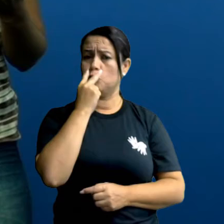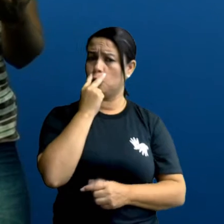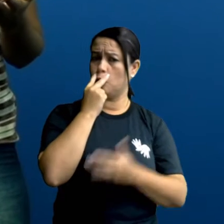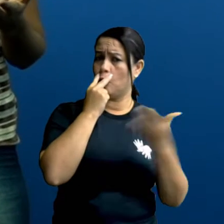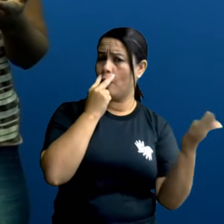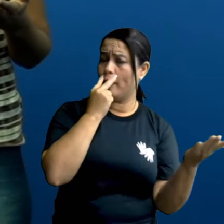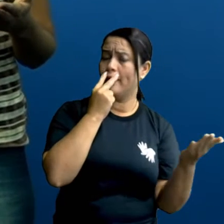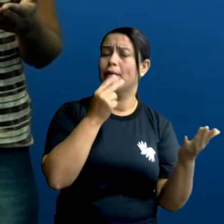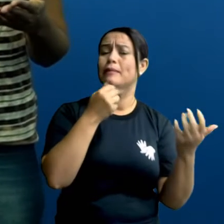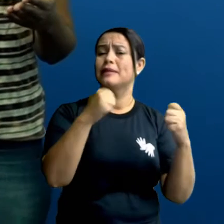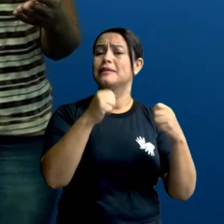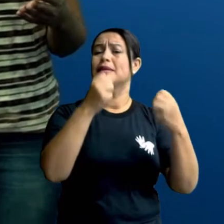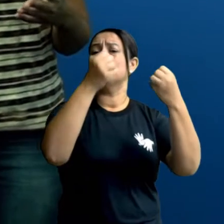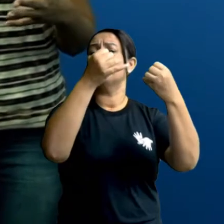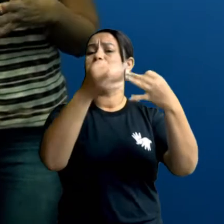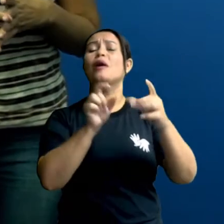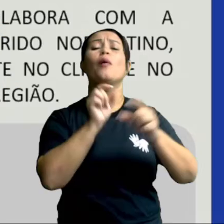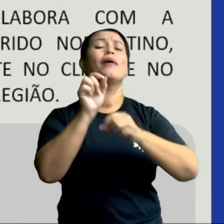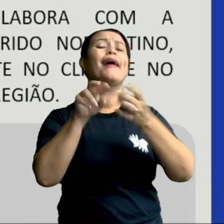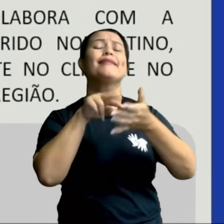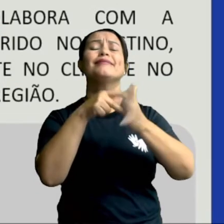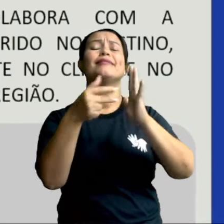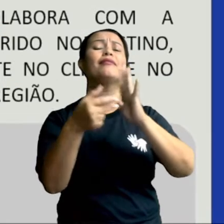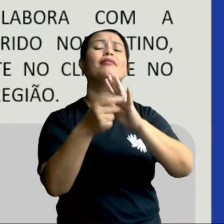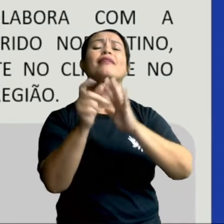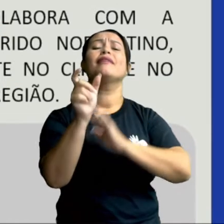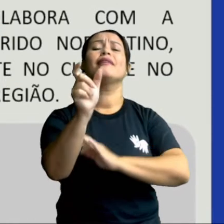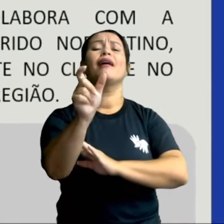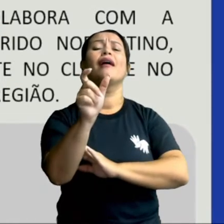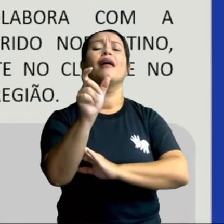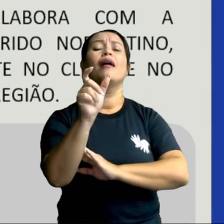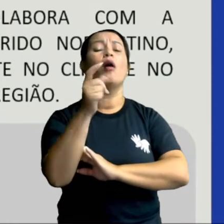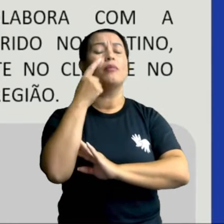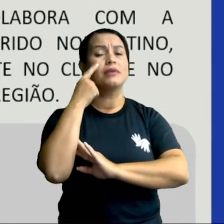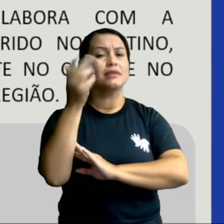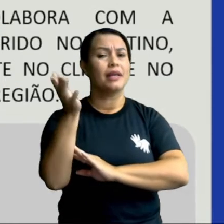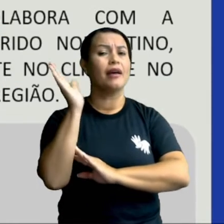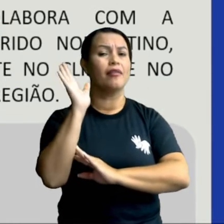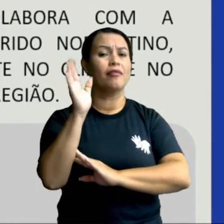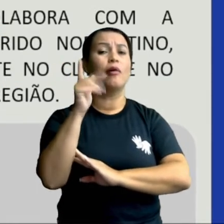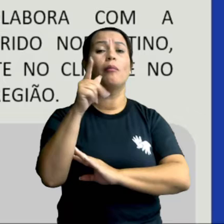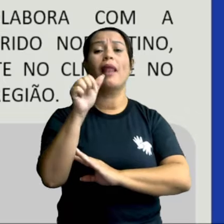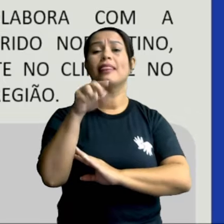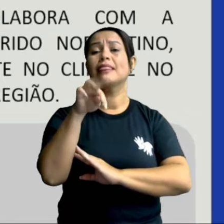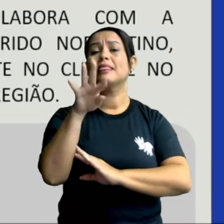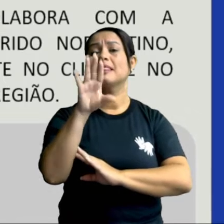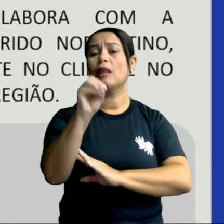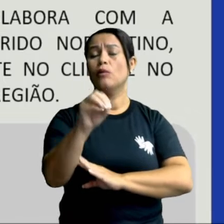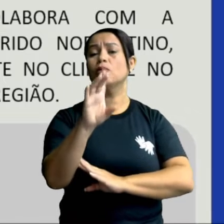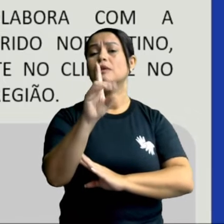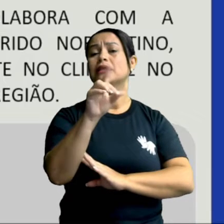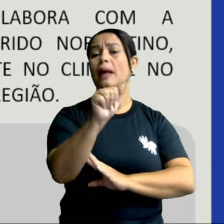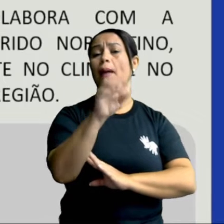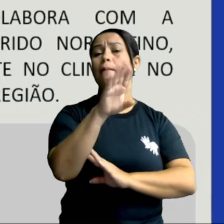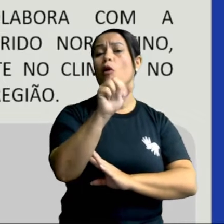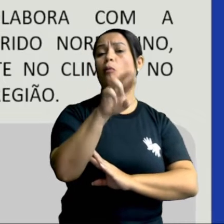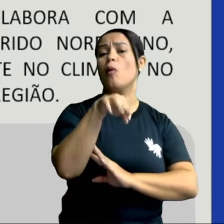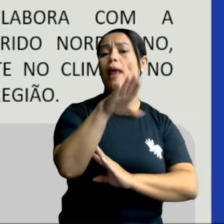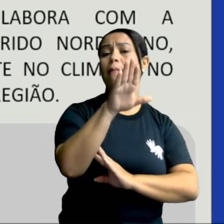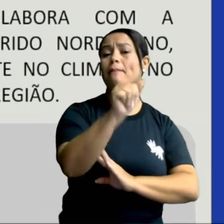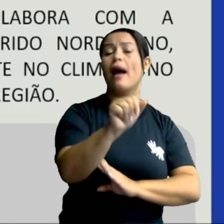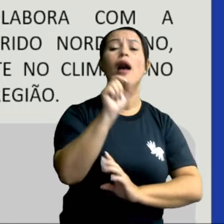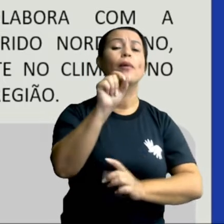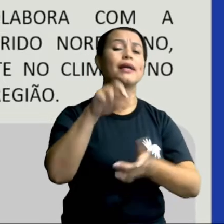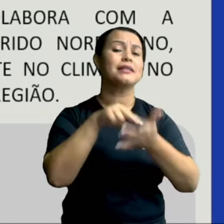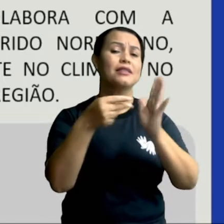sem explicar o que é o Planalto da Borborema. Então, vê comigo, o Planalto da Borborema, ele também é chamado de